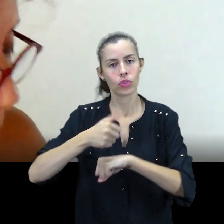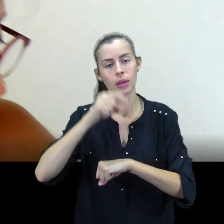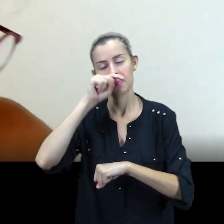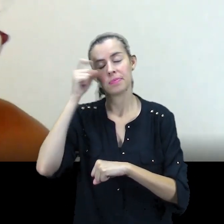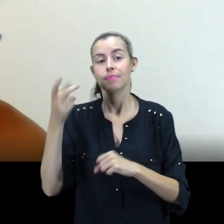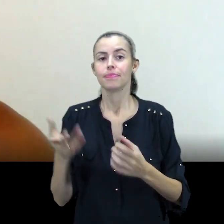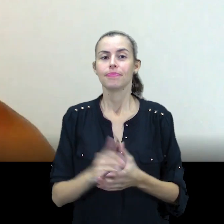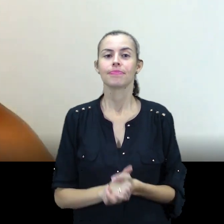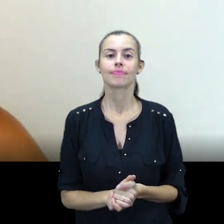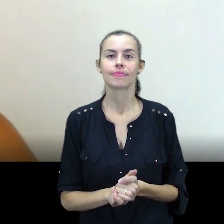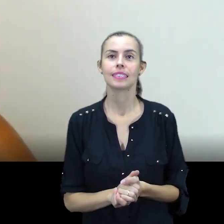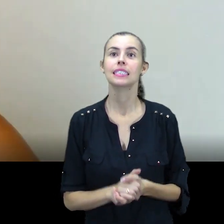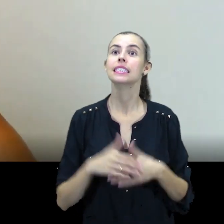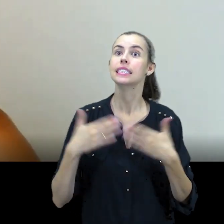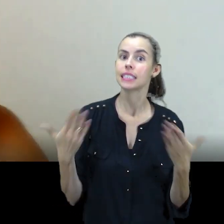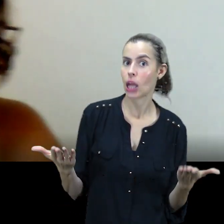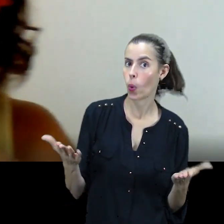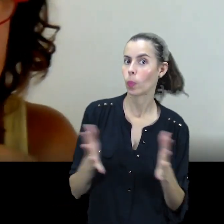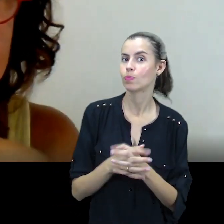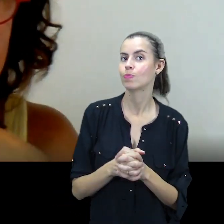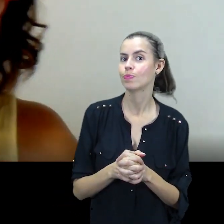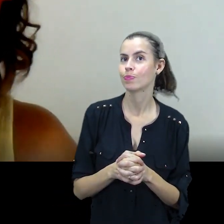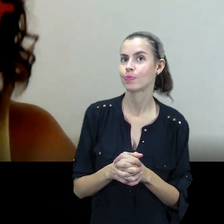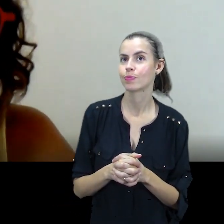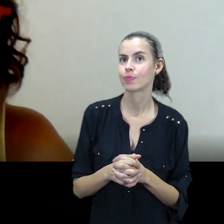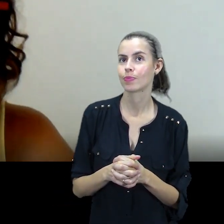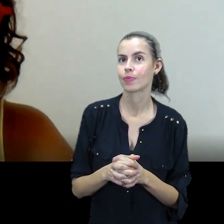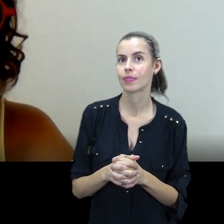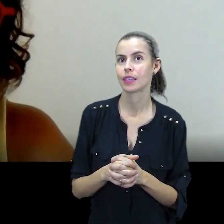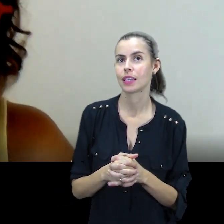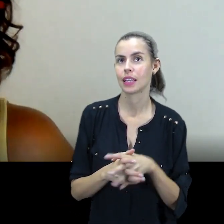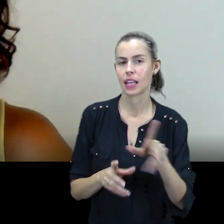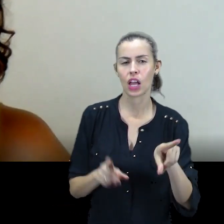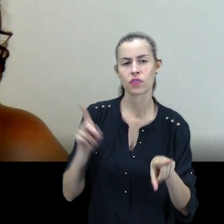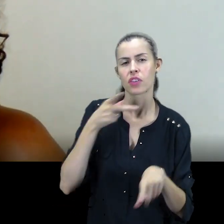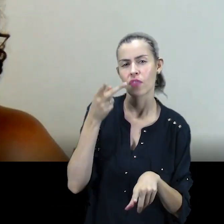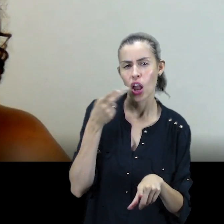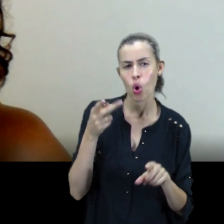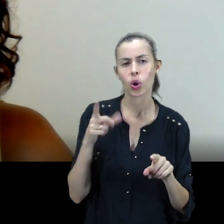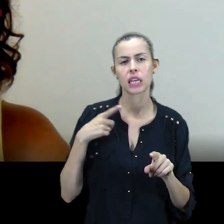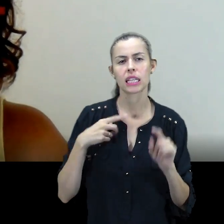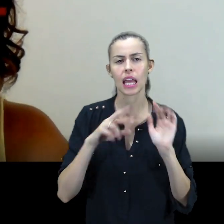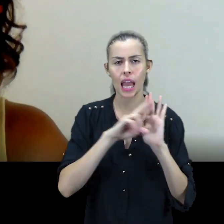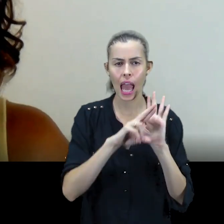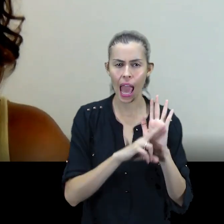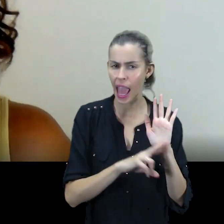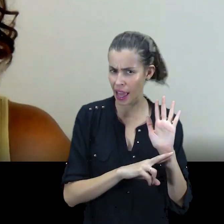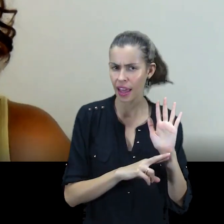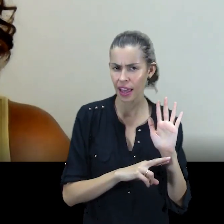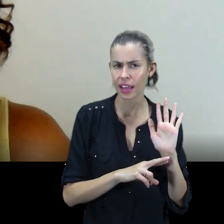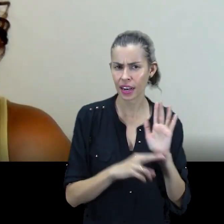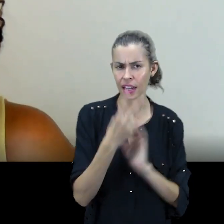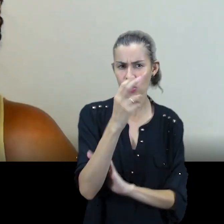2023, uma das demandas docentes importantes que a gente conseguiu implementar é formação docente. Então, as coordenadorias dos